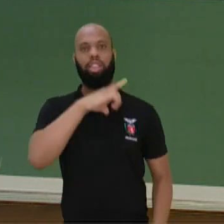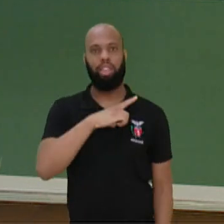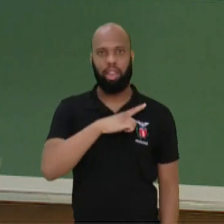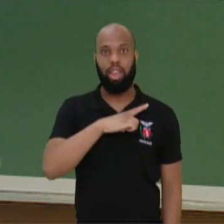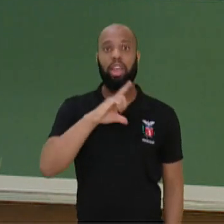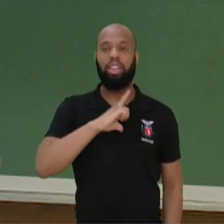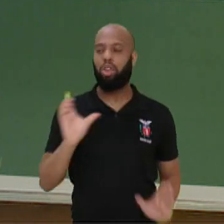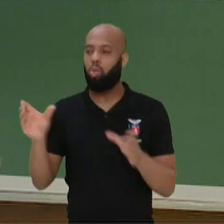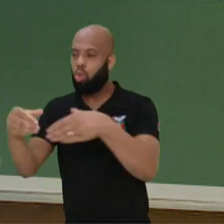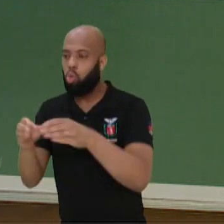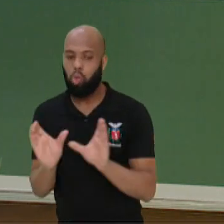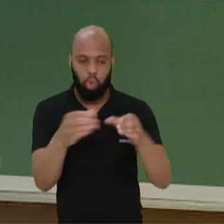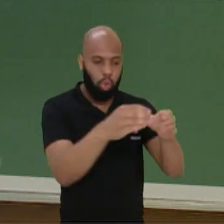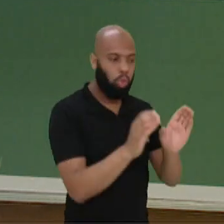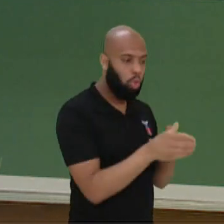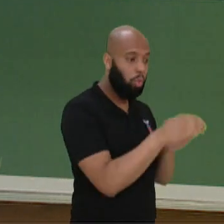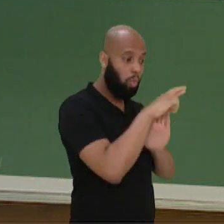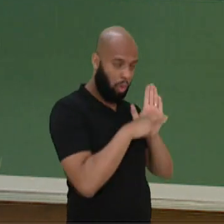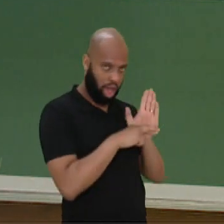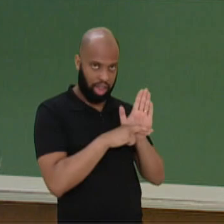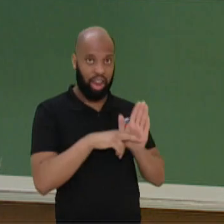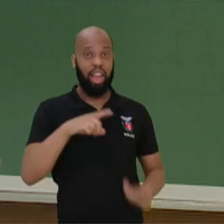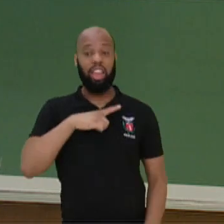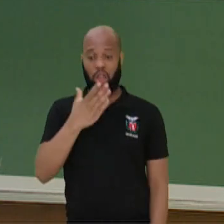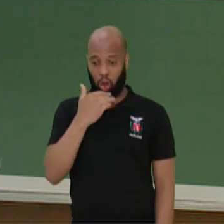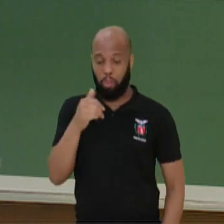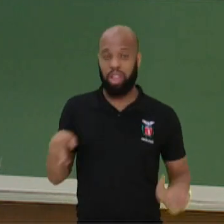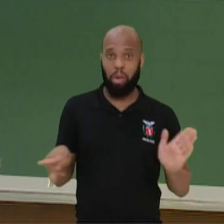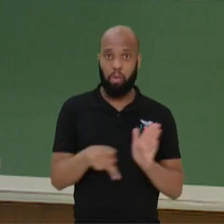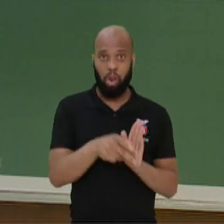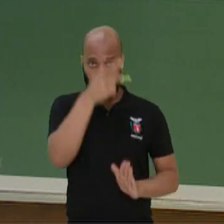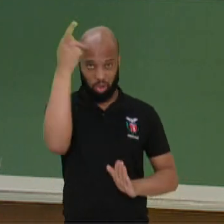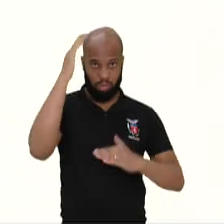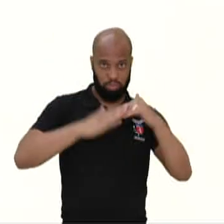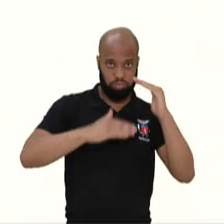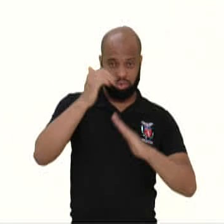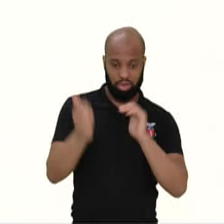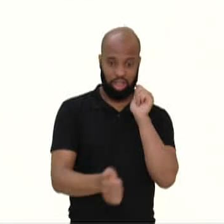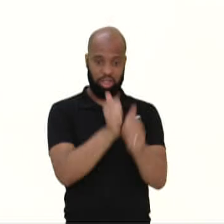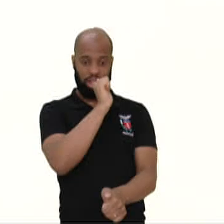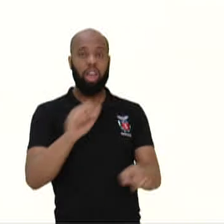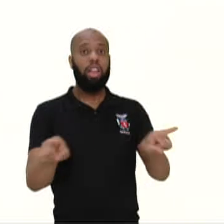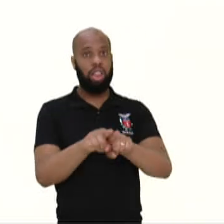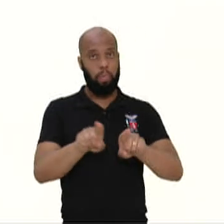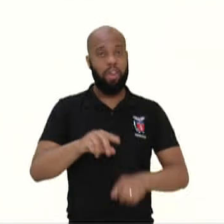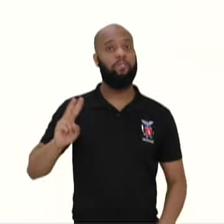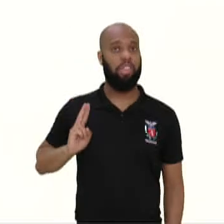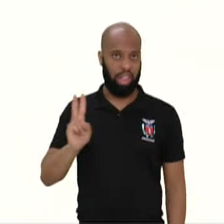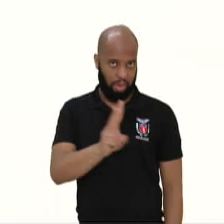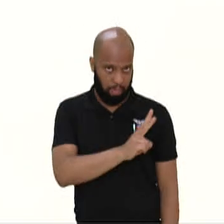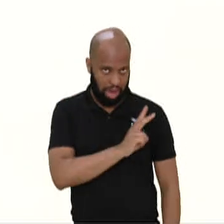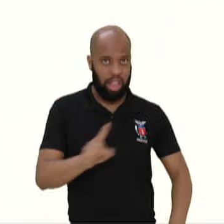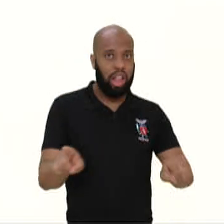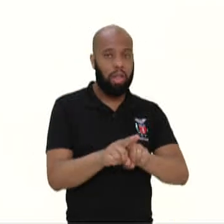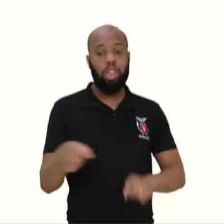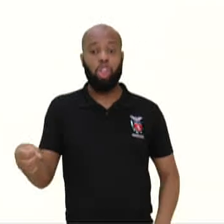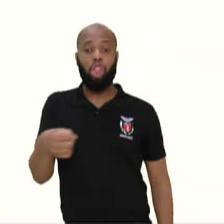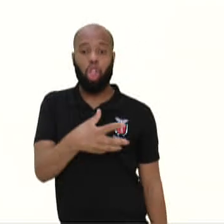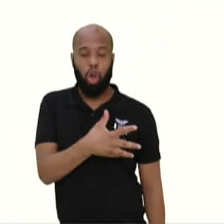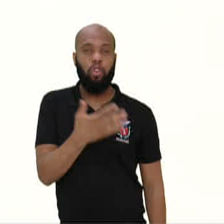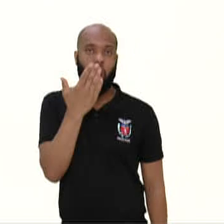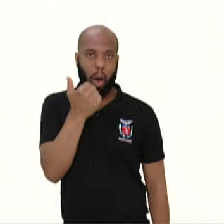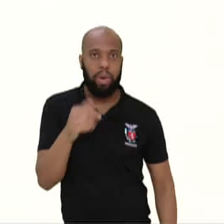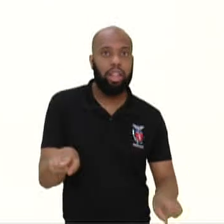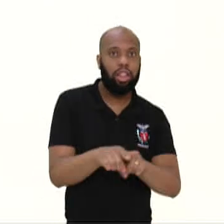categorias regulatórias, alimentos para atletas, alimentos vitamínicos e ou minerais, novos alimentos e